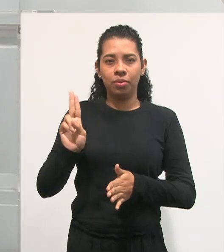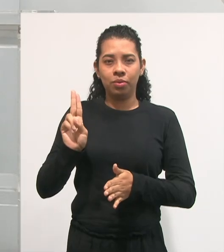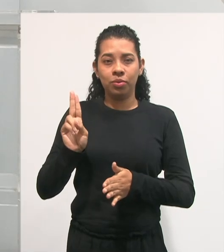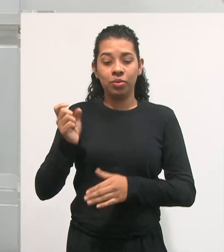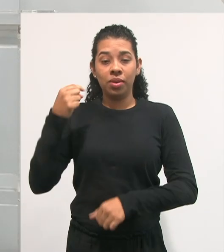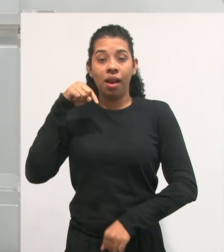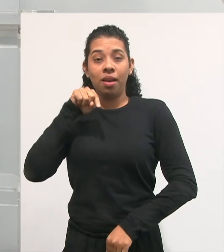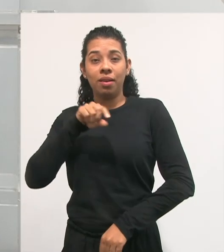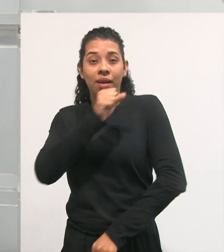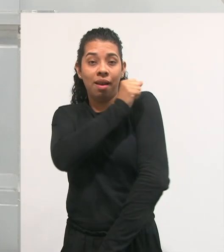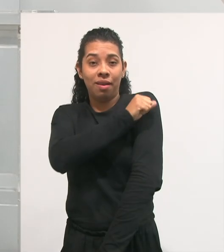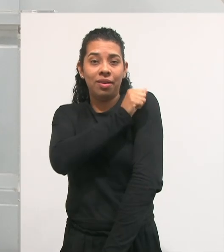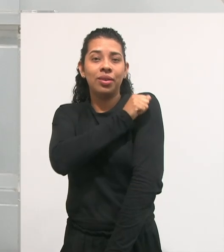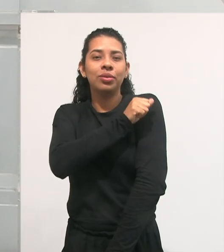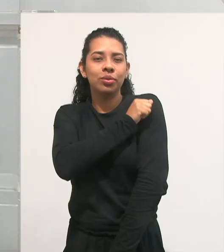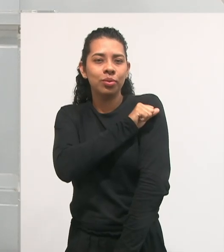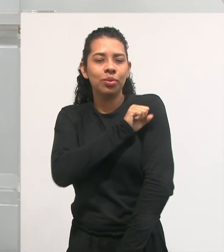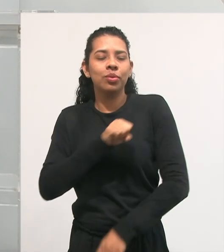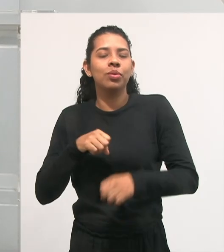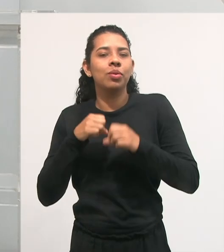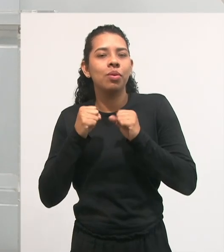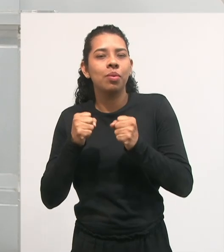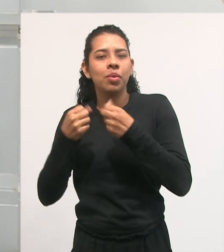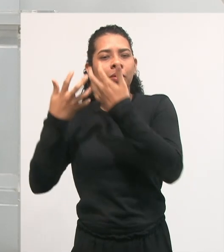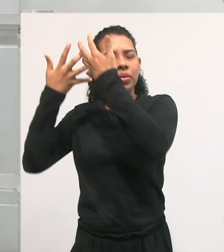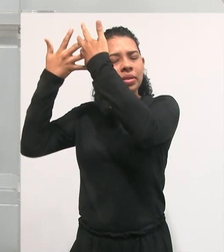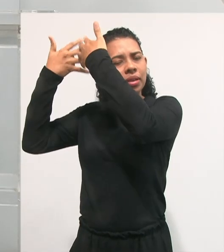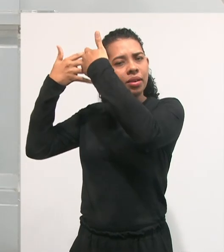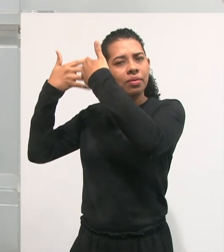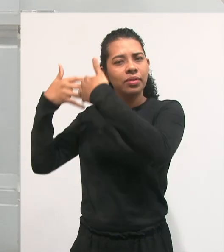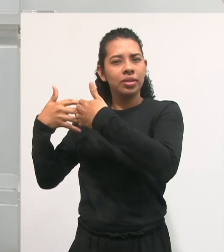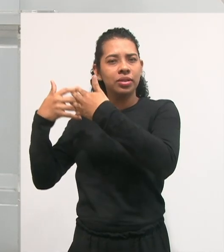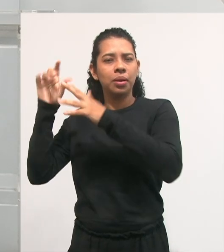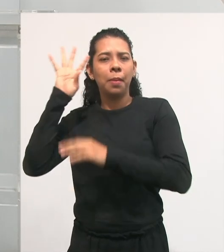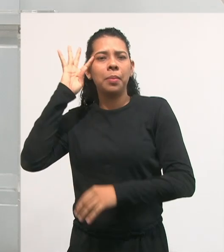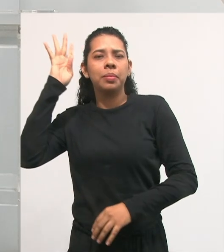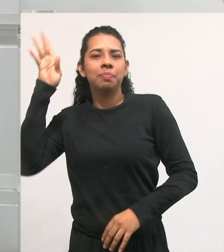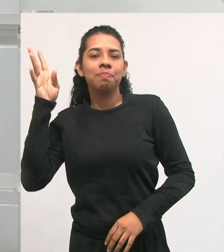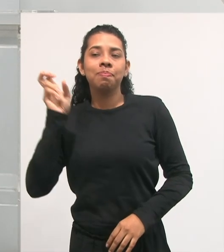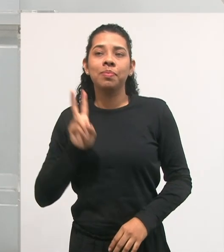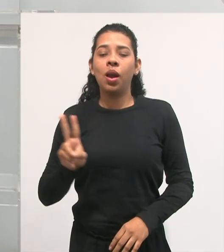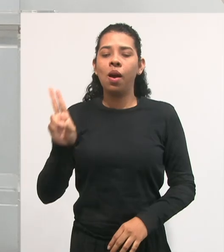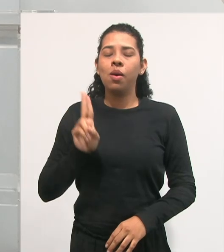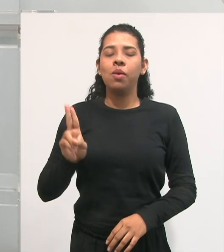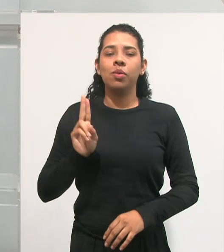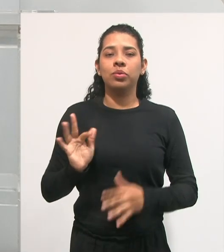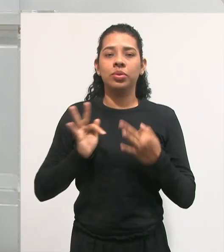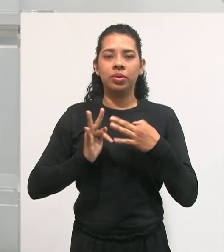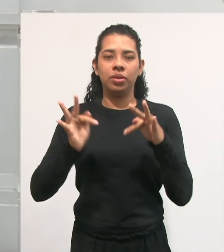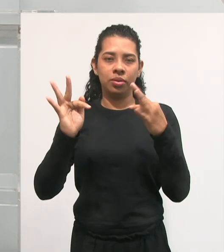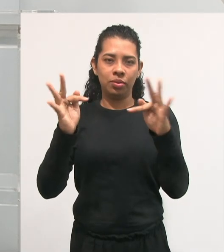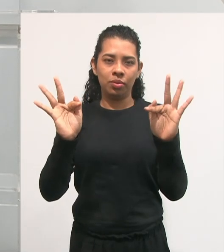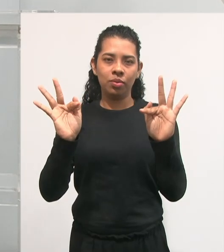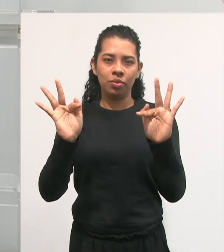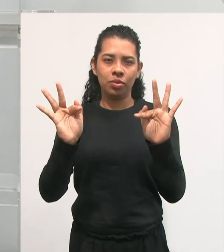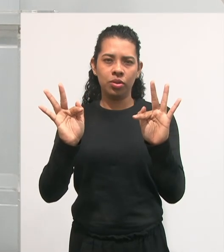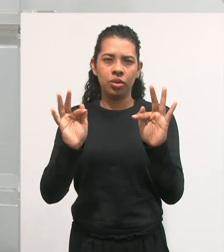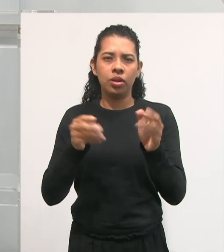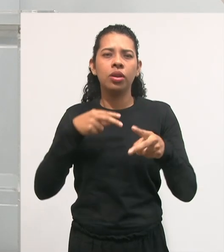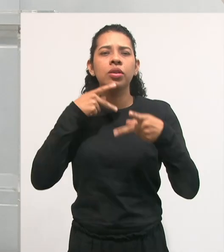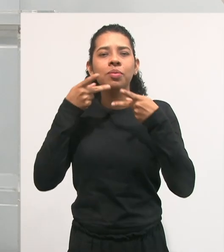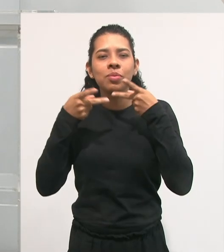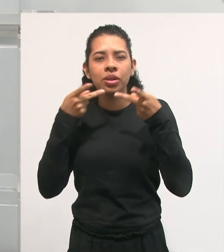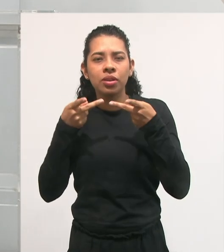aluno também reflita sobre esse uso, que ele utilize essas tecnologias de maneira crítica, ou seja, que ele não